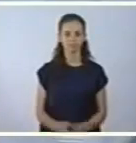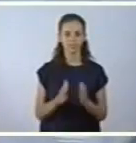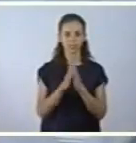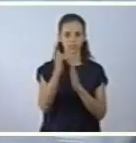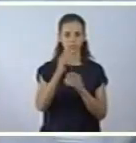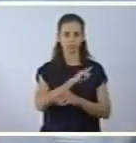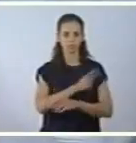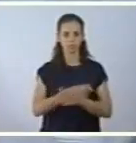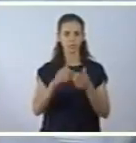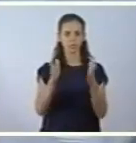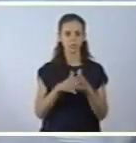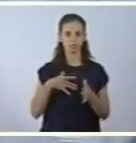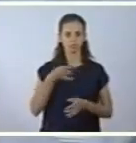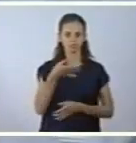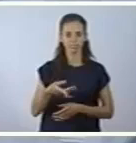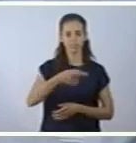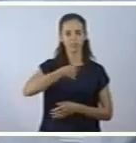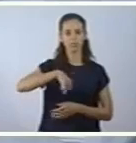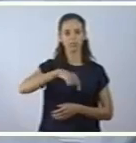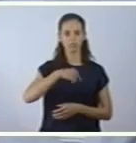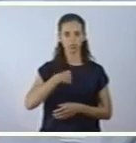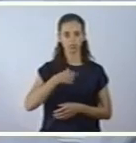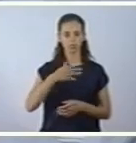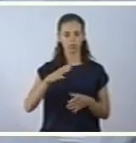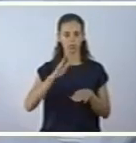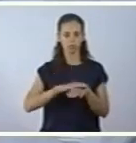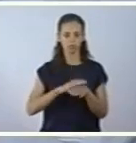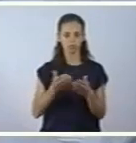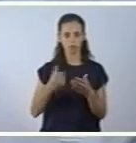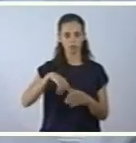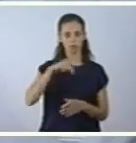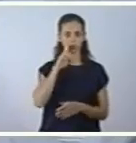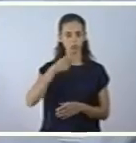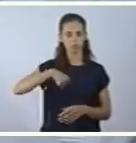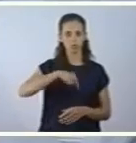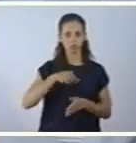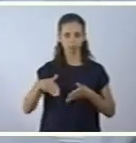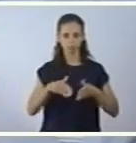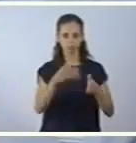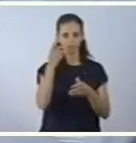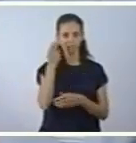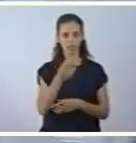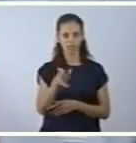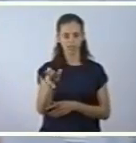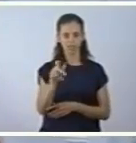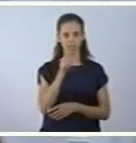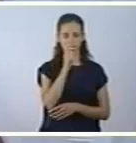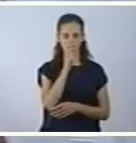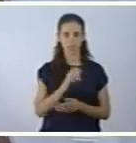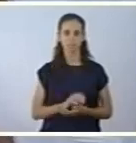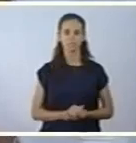Deus Todo-Poderoso tenha compaixão de nós, perdoa os nossos pecados e nos conduza à vida eterna.